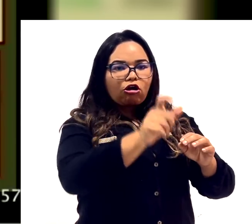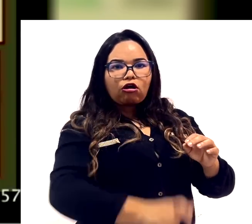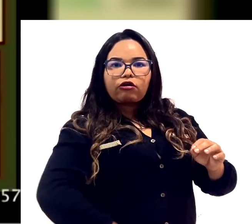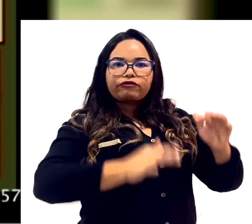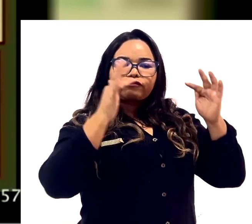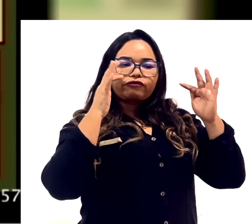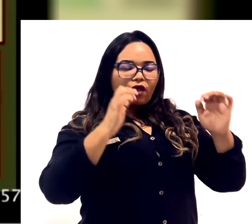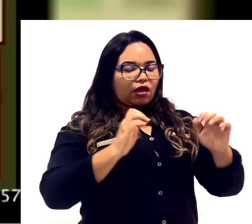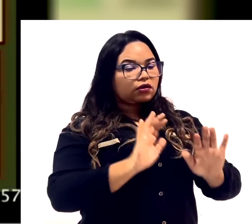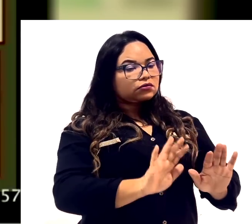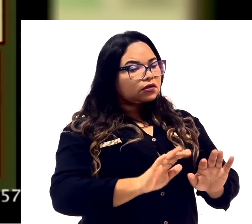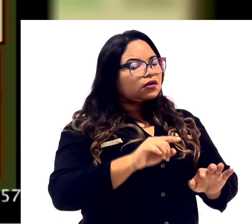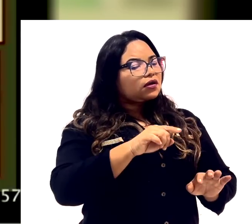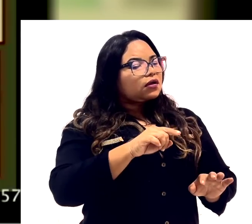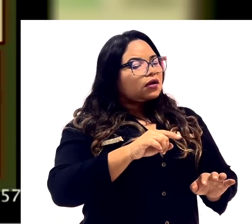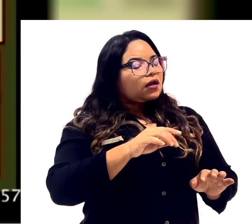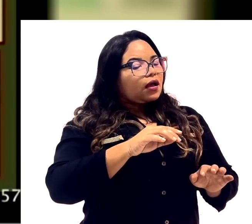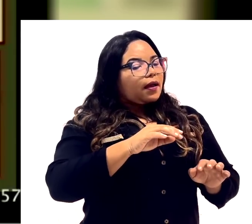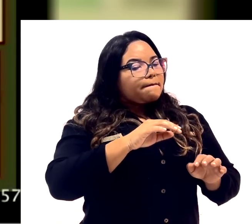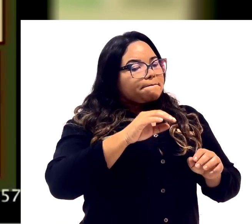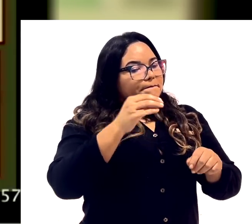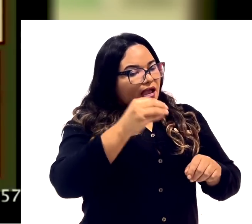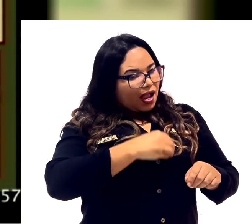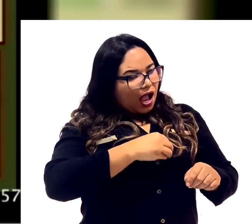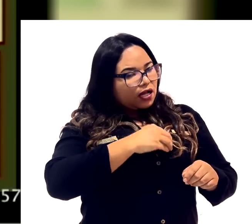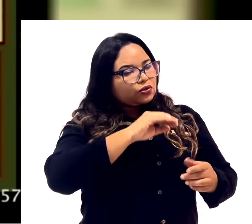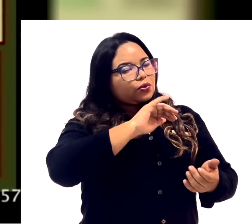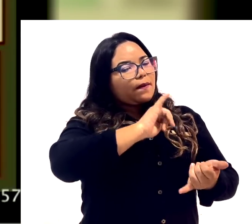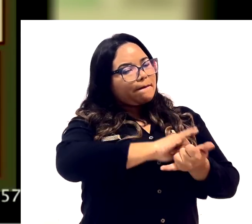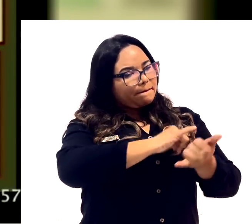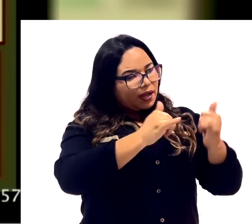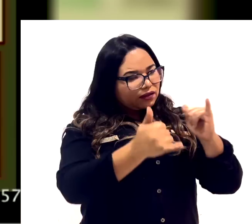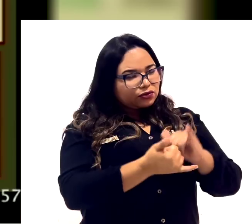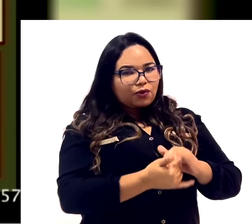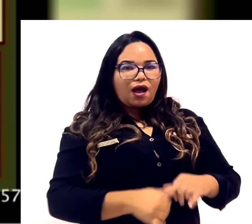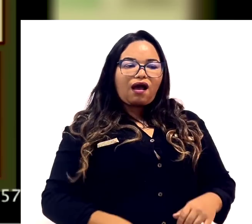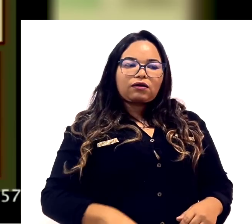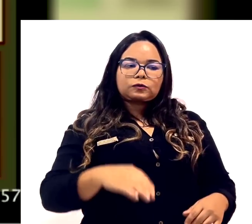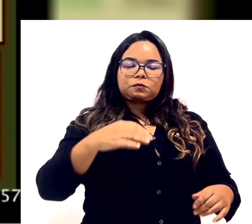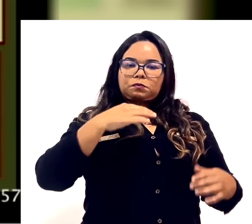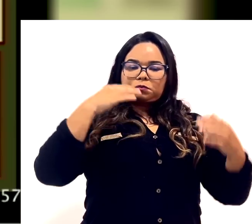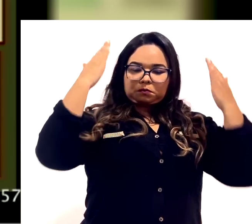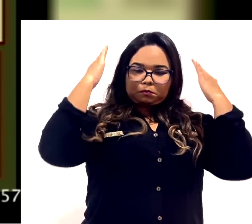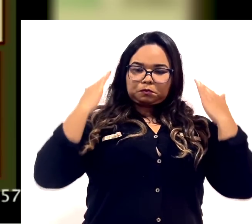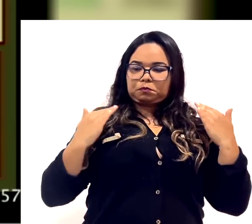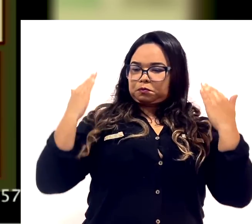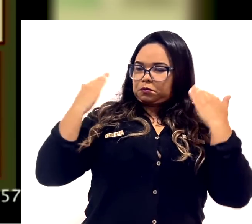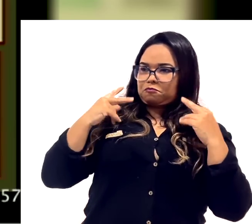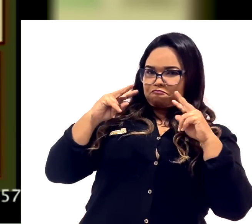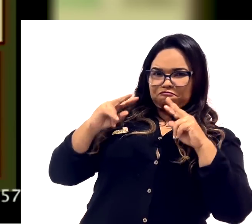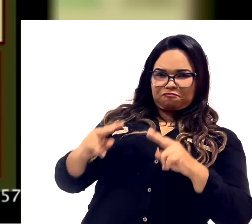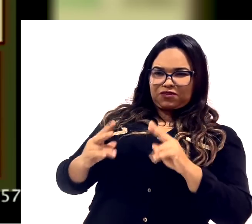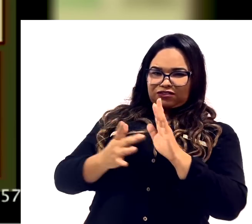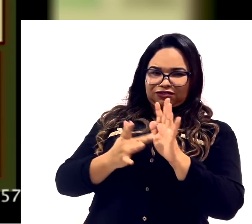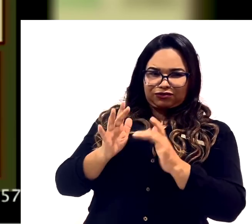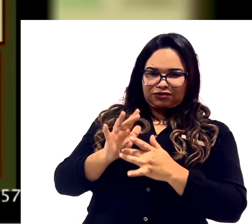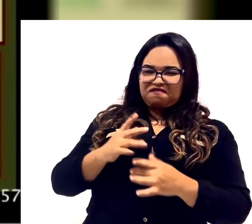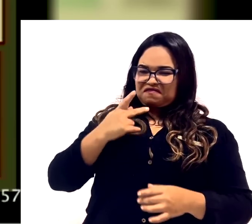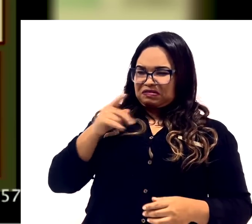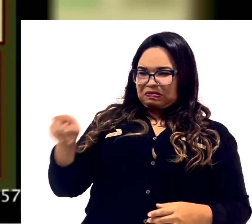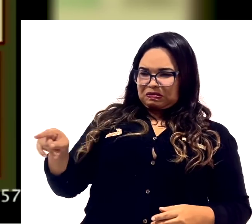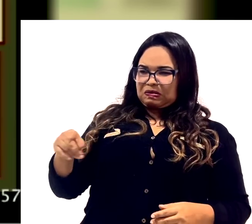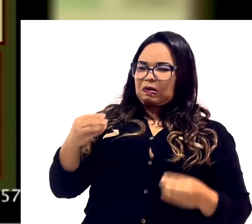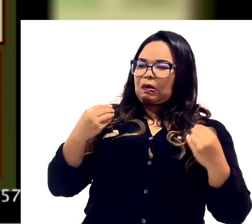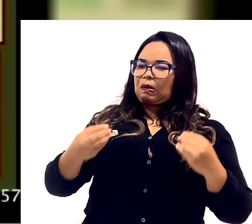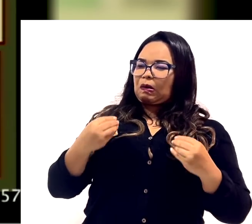são perdoados. E os escribas e fariseus começaram a arrazoar, dizendo, quem é este que diz blasfêmias? Quem pode perdoar pecados,